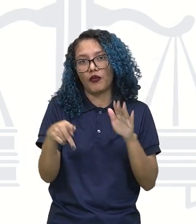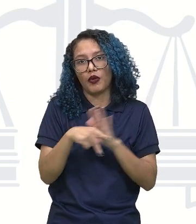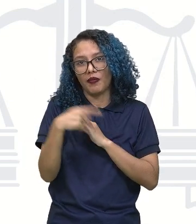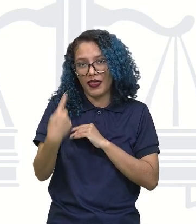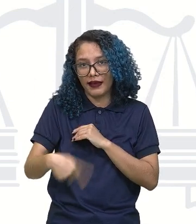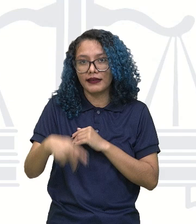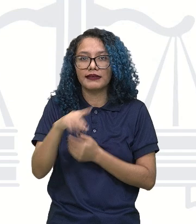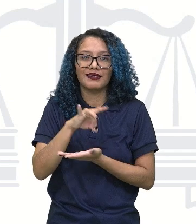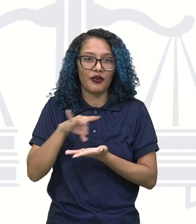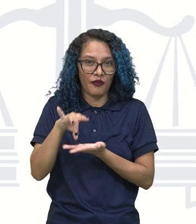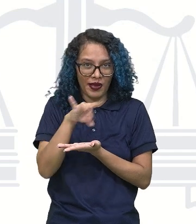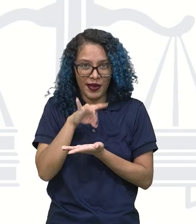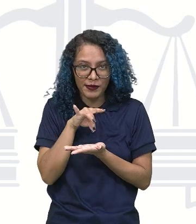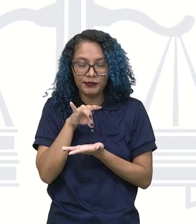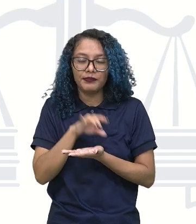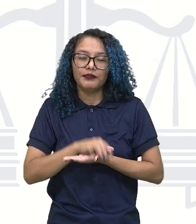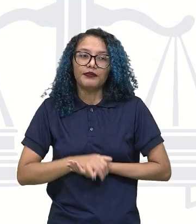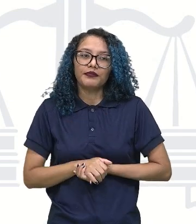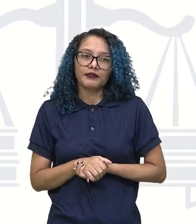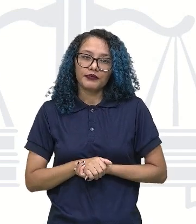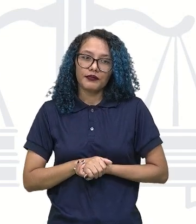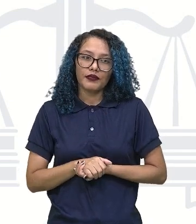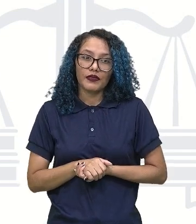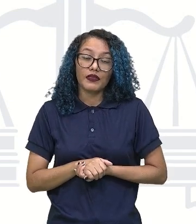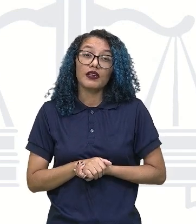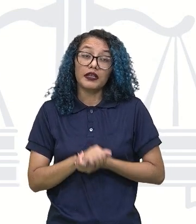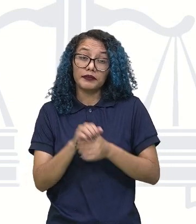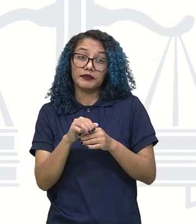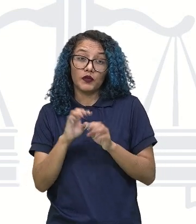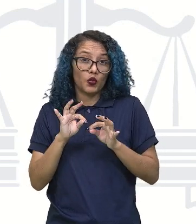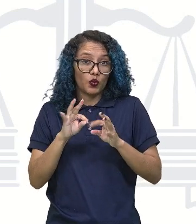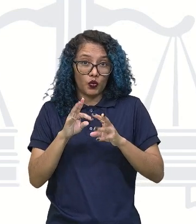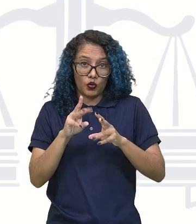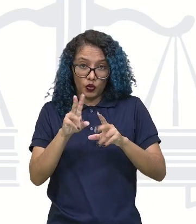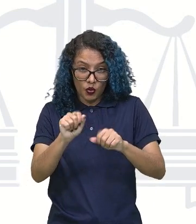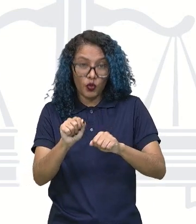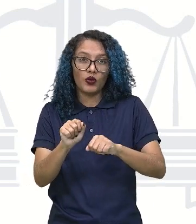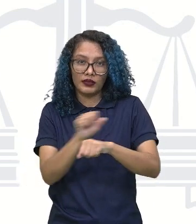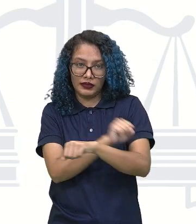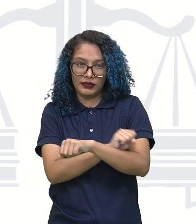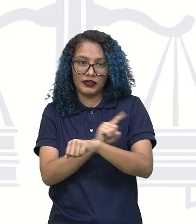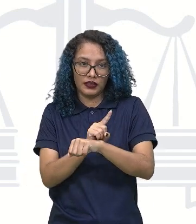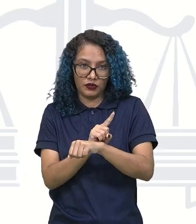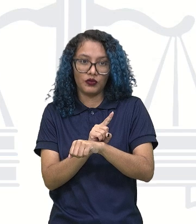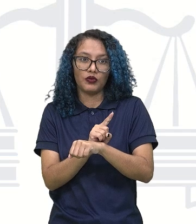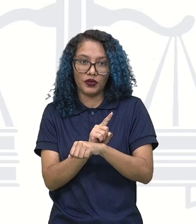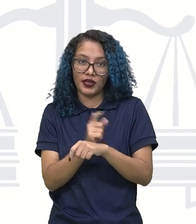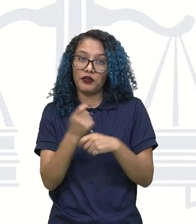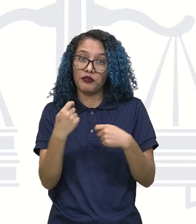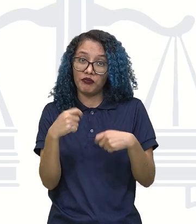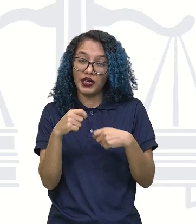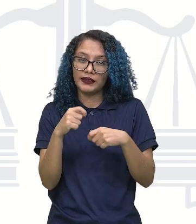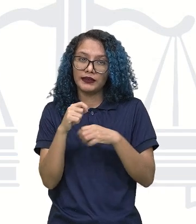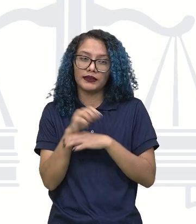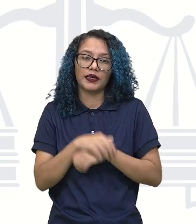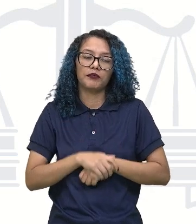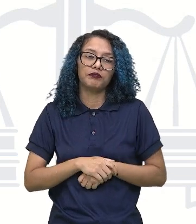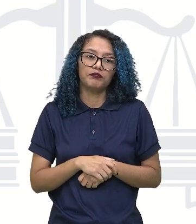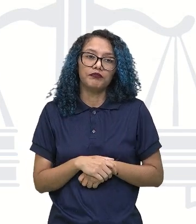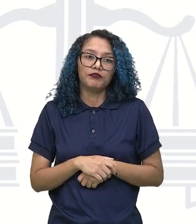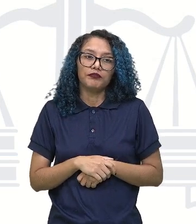tá? Aliás, toda a rede, né? Precisa dar aí esse apoio ao nosso aluno, dando todas as chances